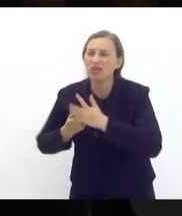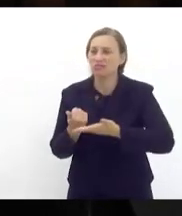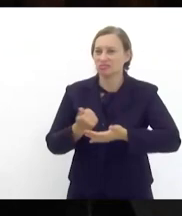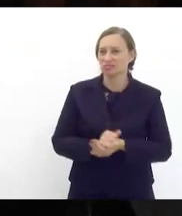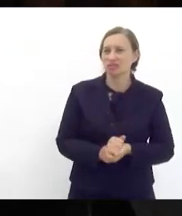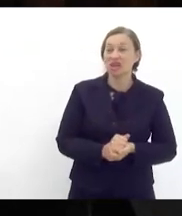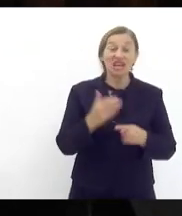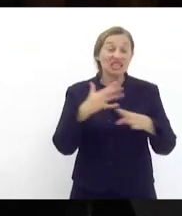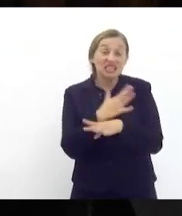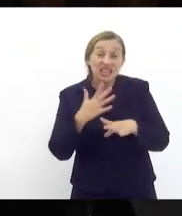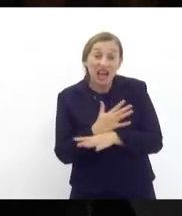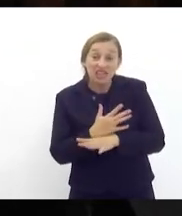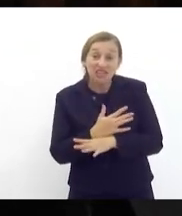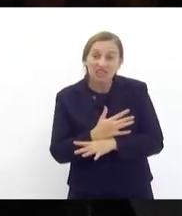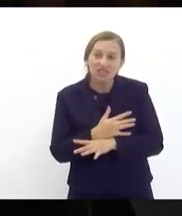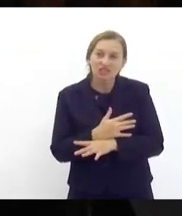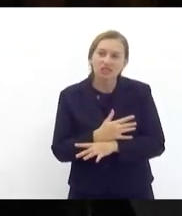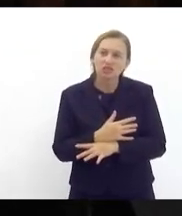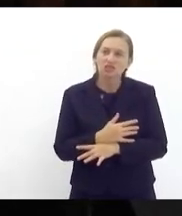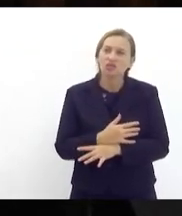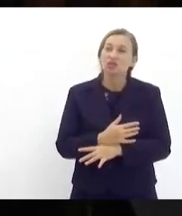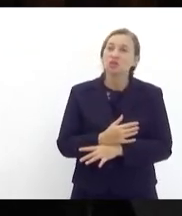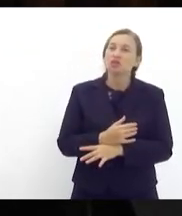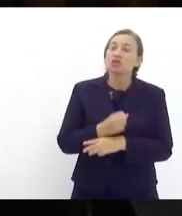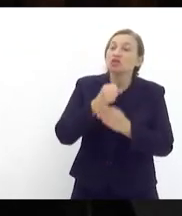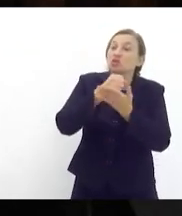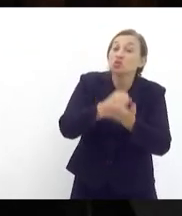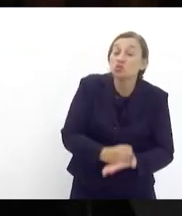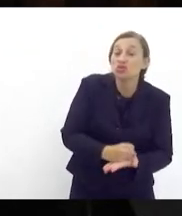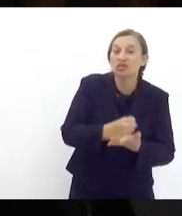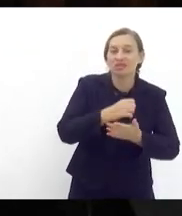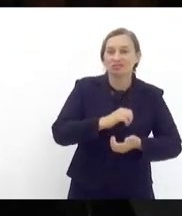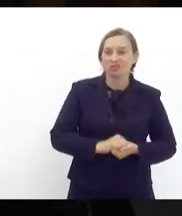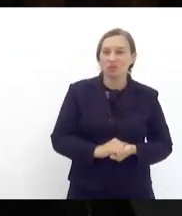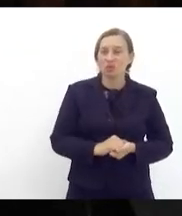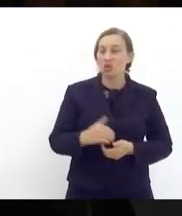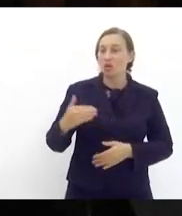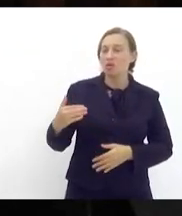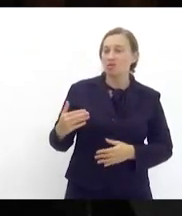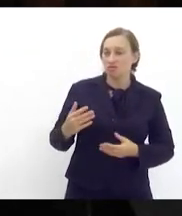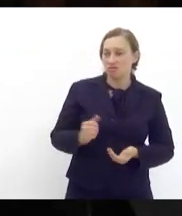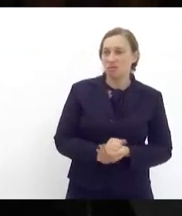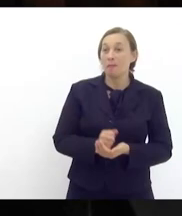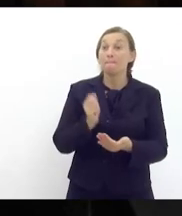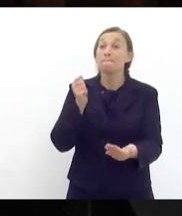Cidade essa que sustentou bancou